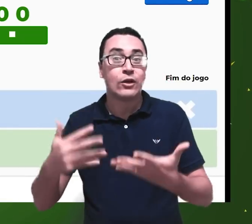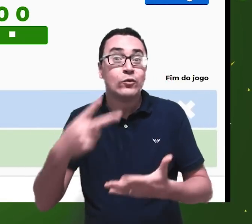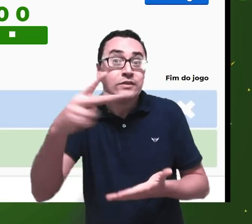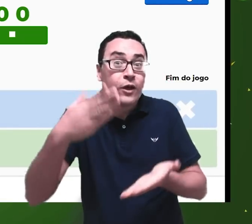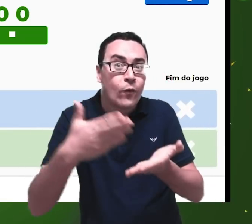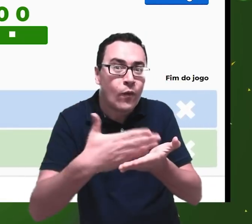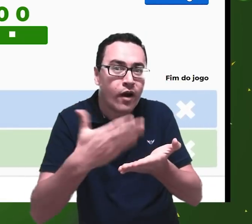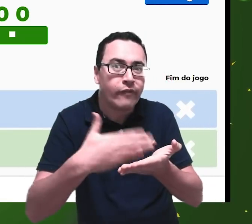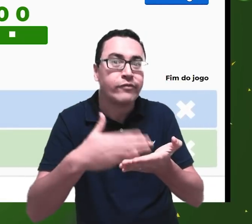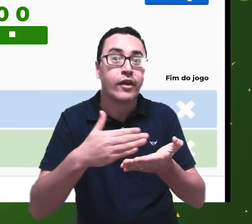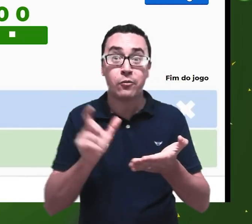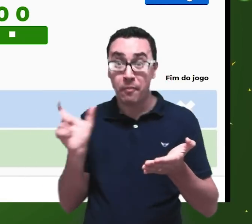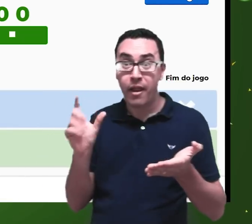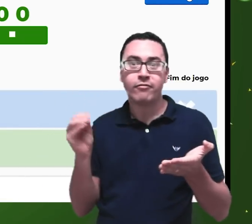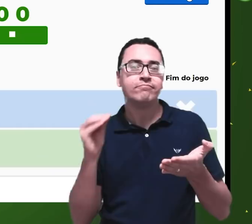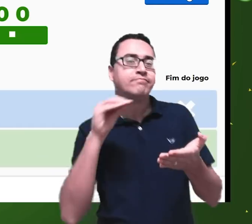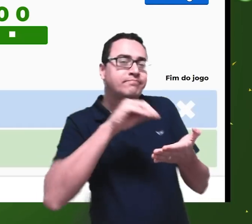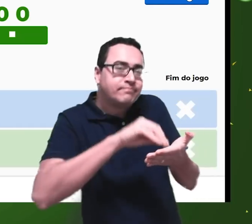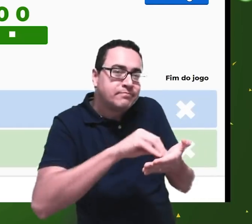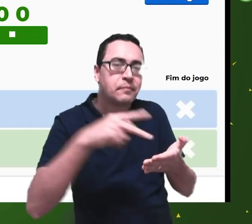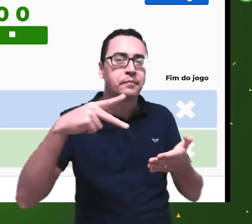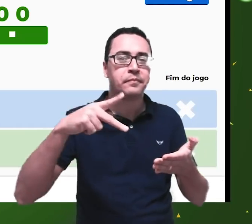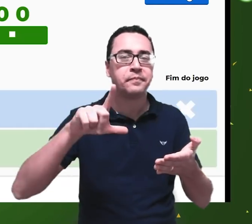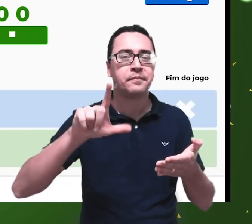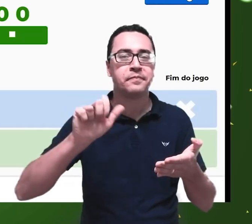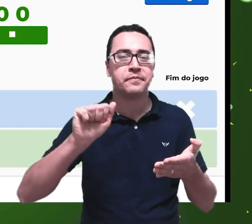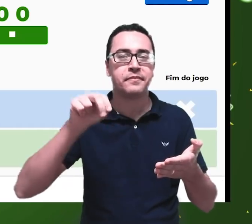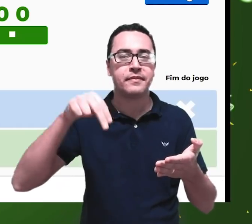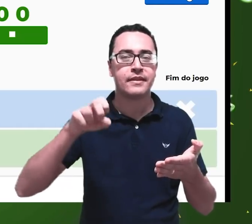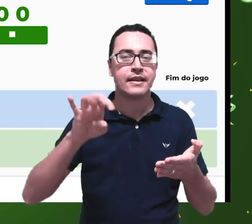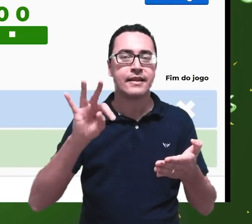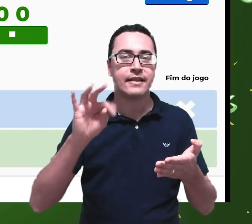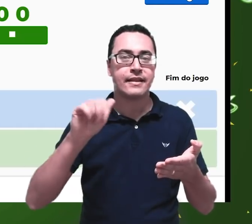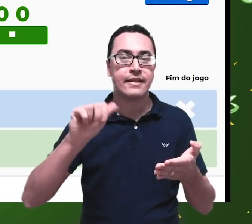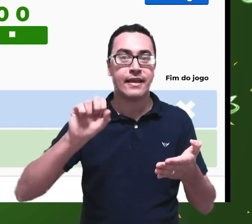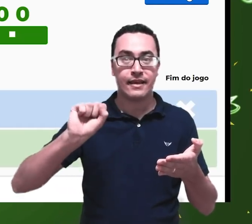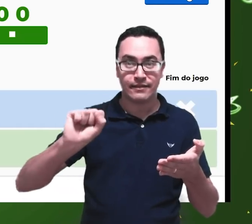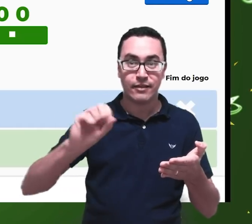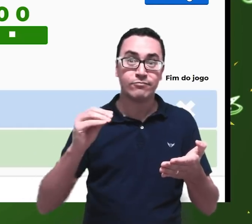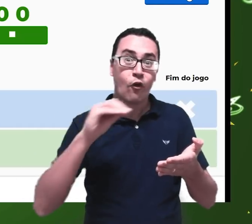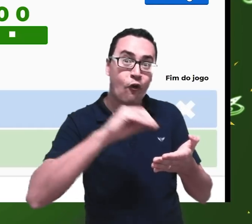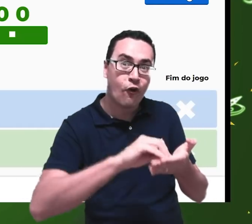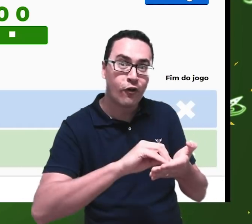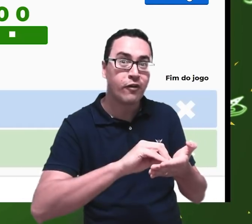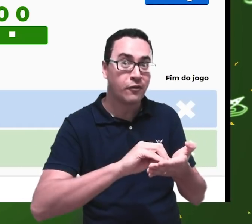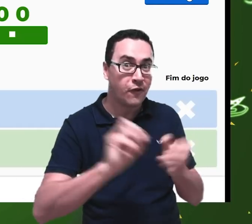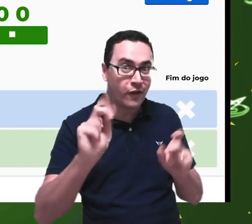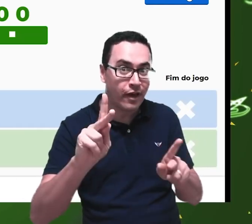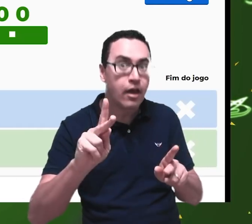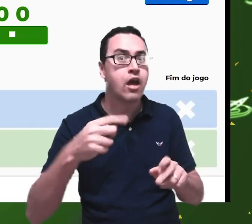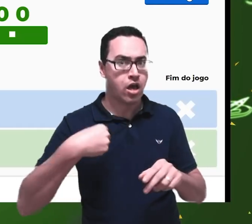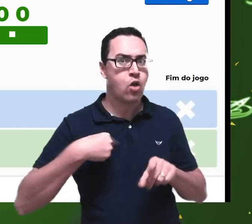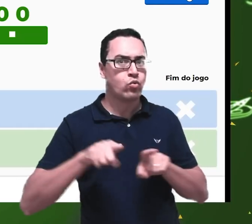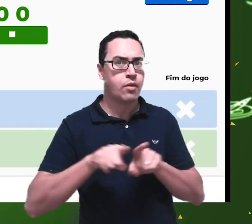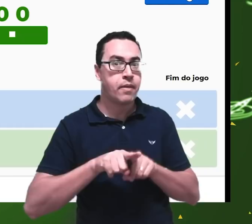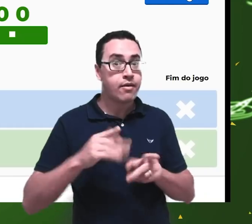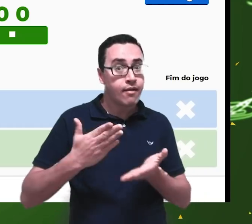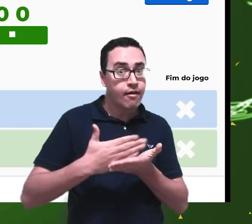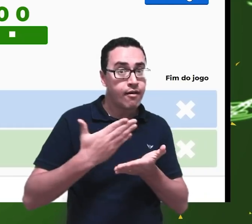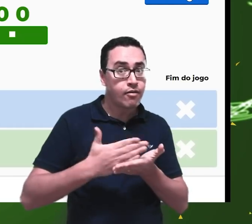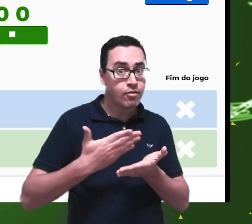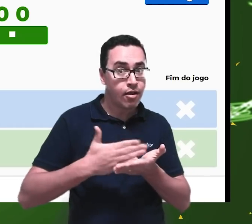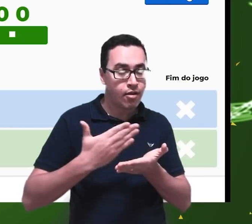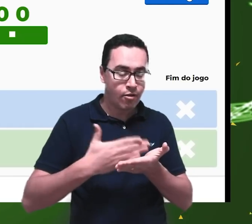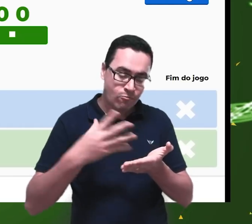palavrinha planetas, que está marcado aí em amarelo para vocês. Anotaram? Já vou anotar